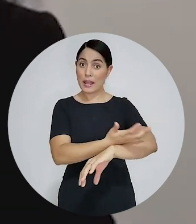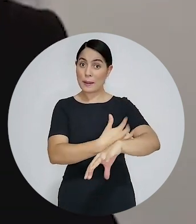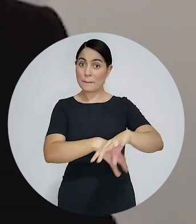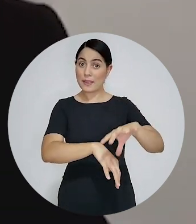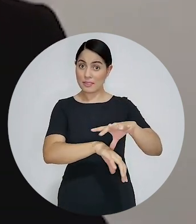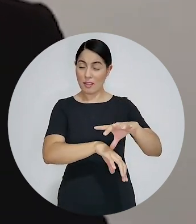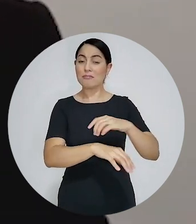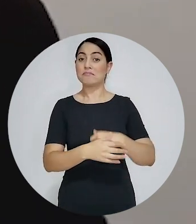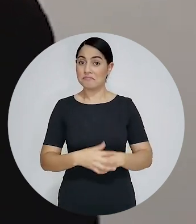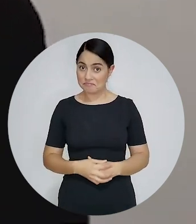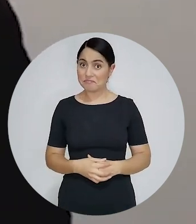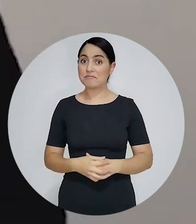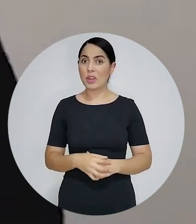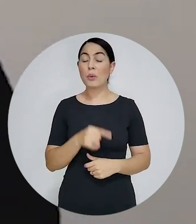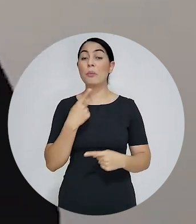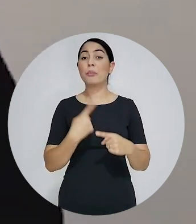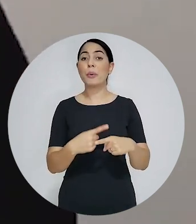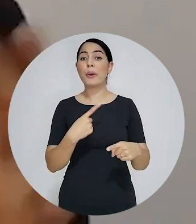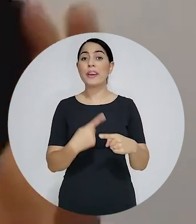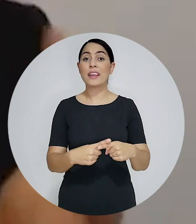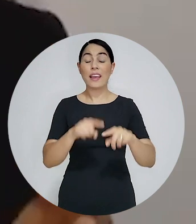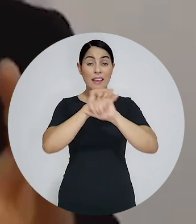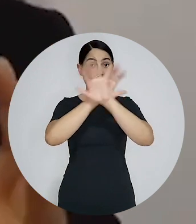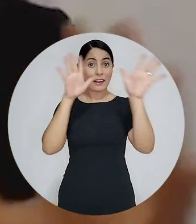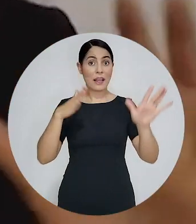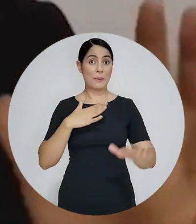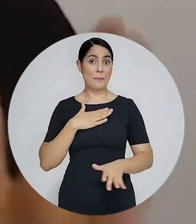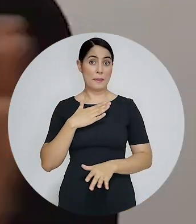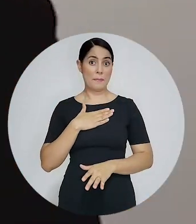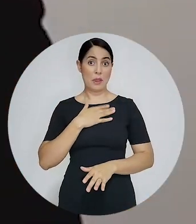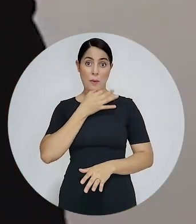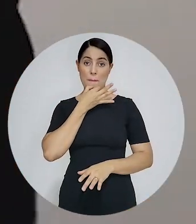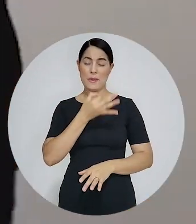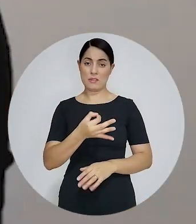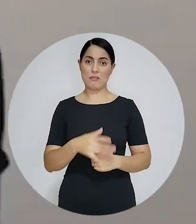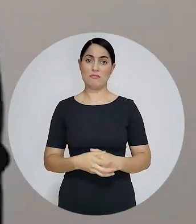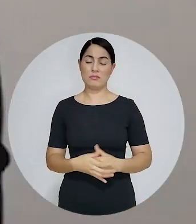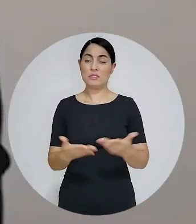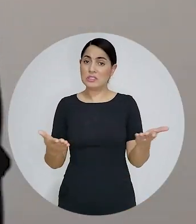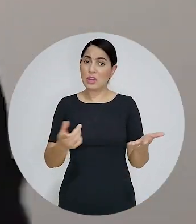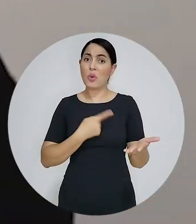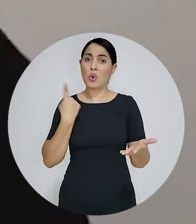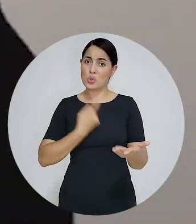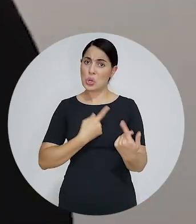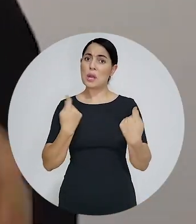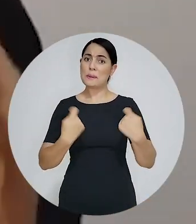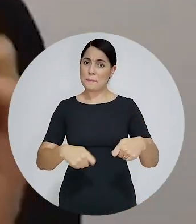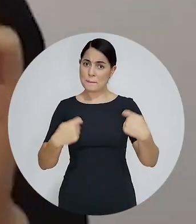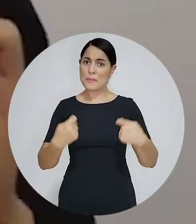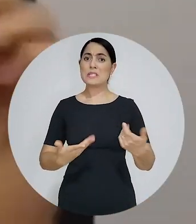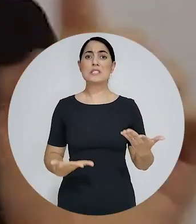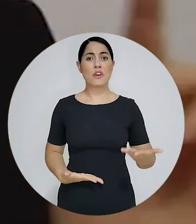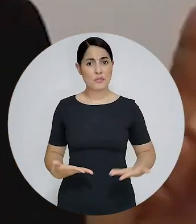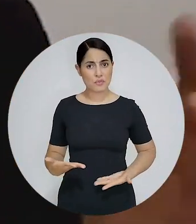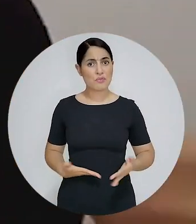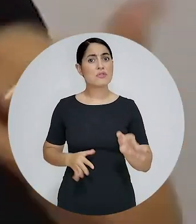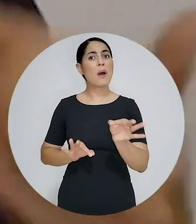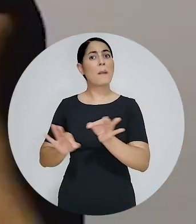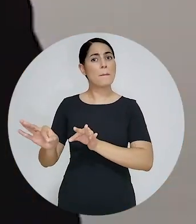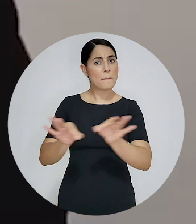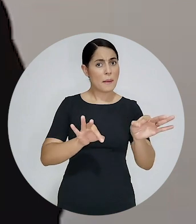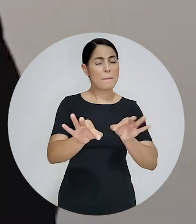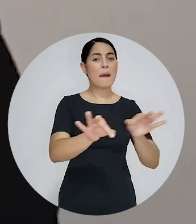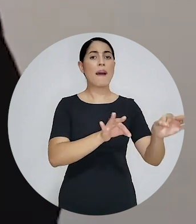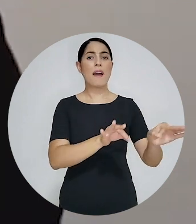com direito penal ambiental, porque daí eu realmente já havia definido assim uma área. Então, sim, nós temos que